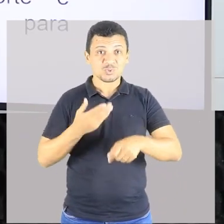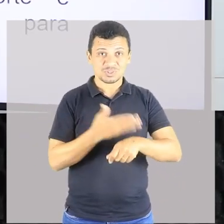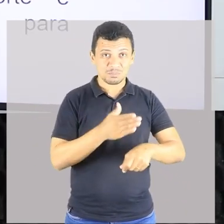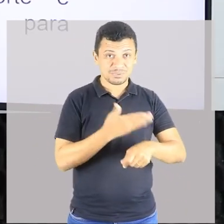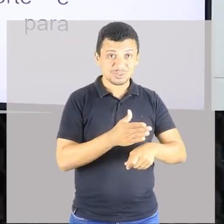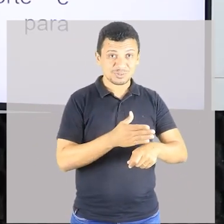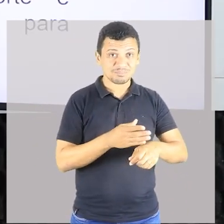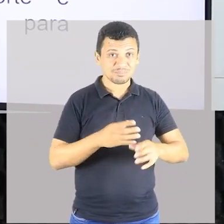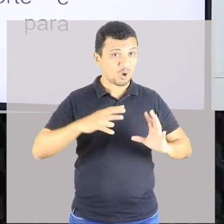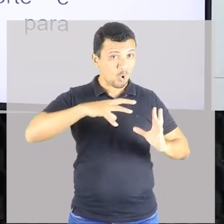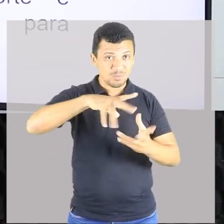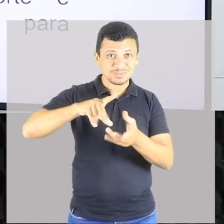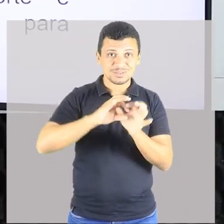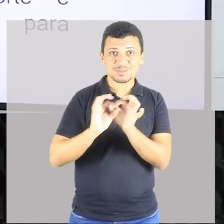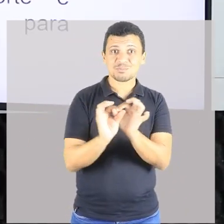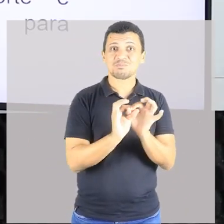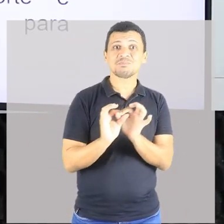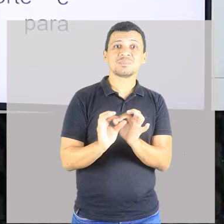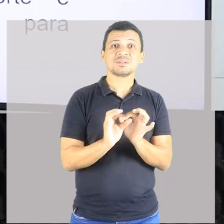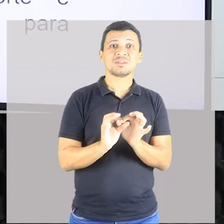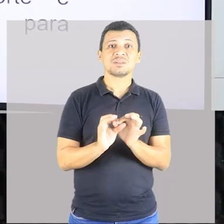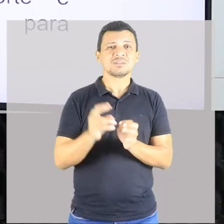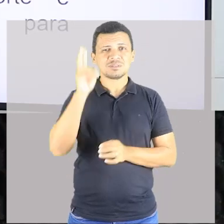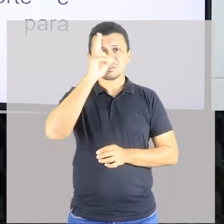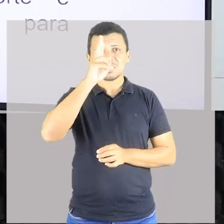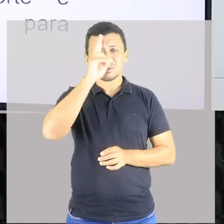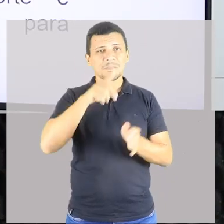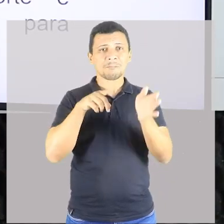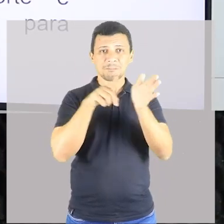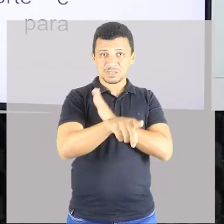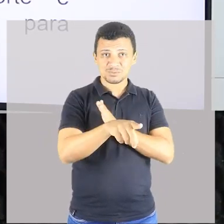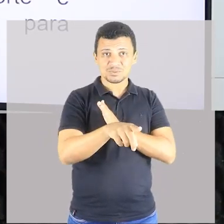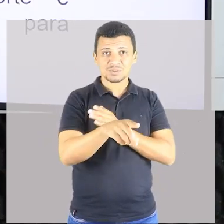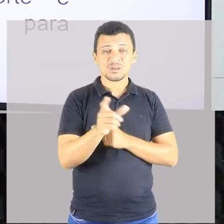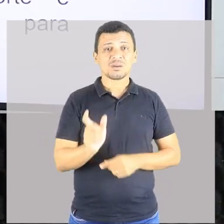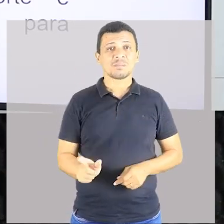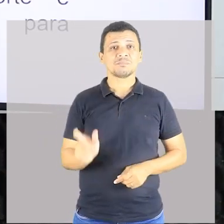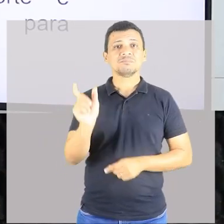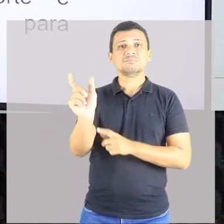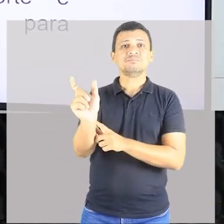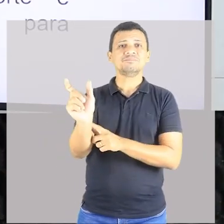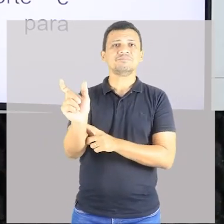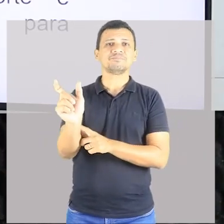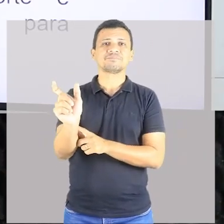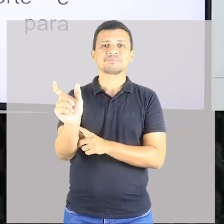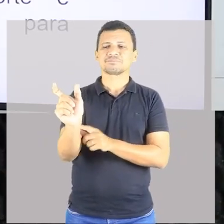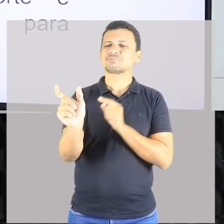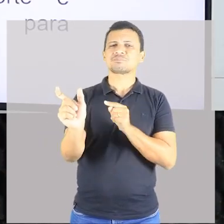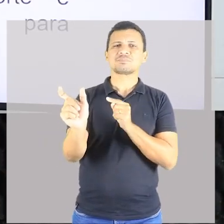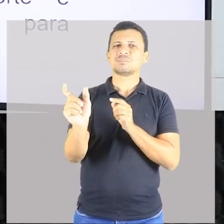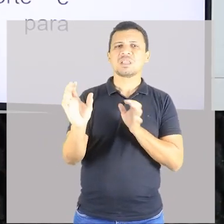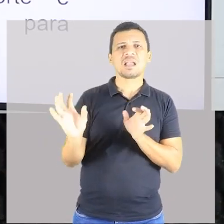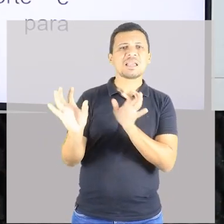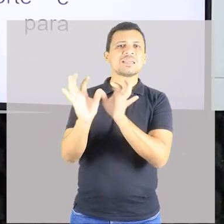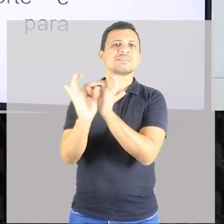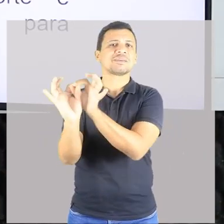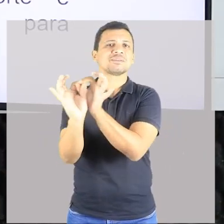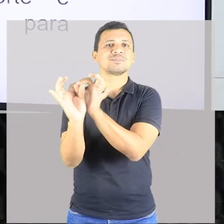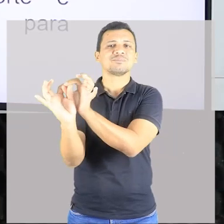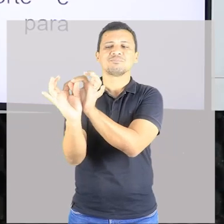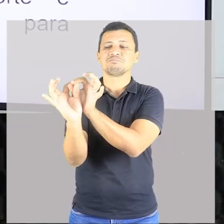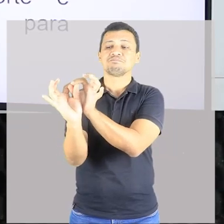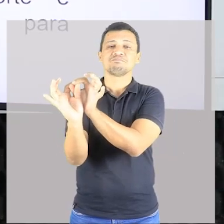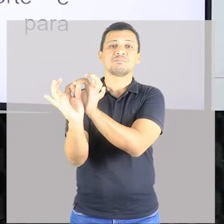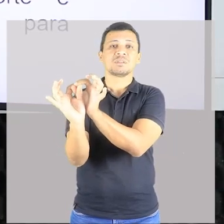ti? Quando cair questão de globalização, tu coloca a palavra-chave, integração. Mas a gente não está